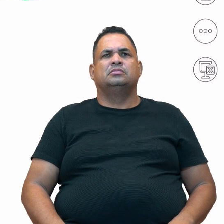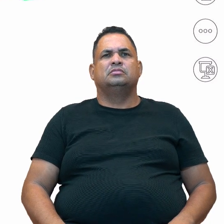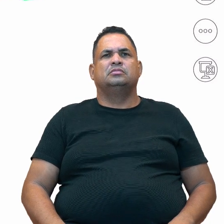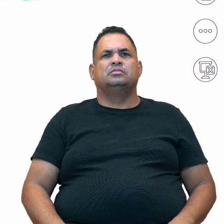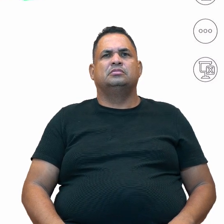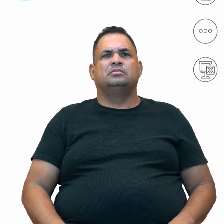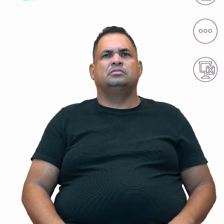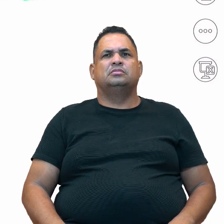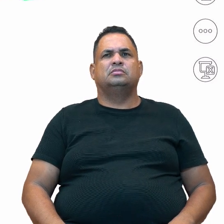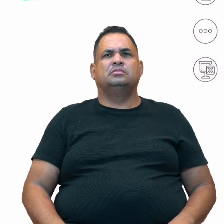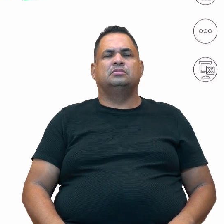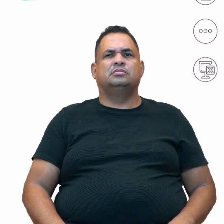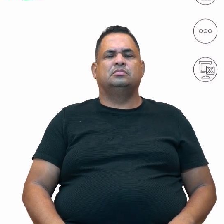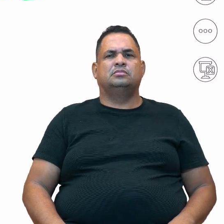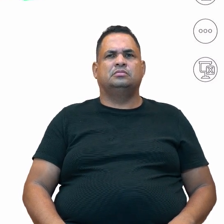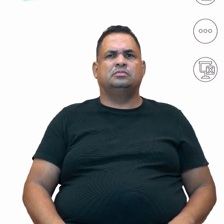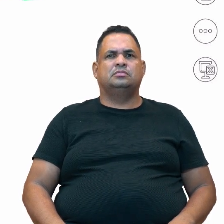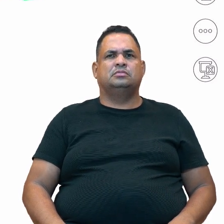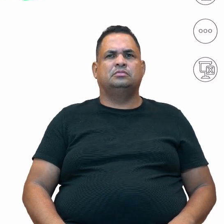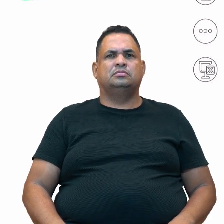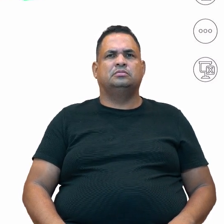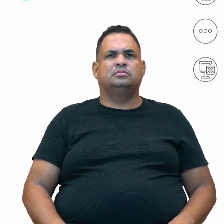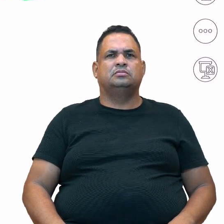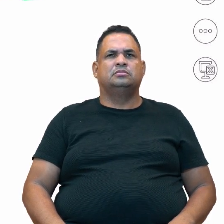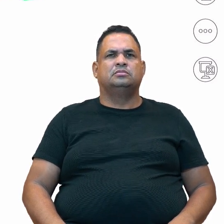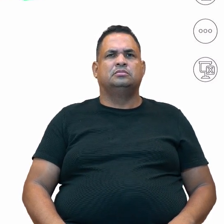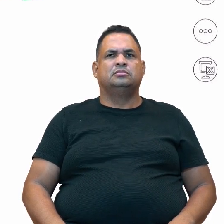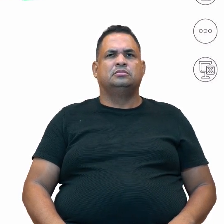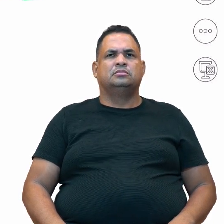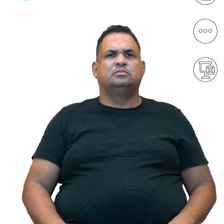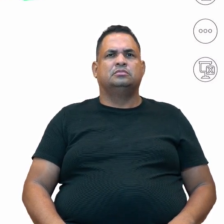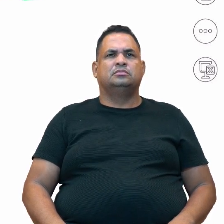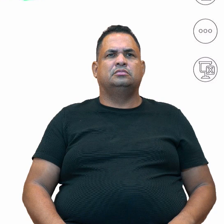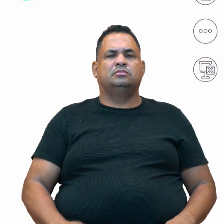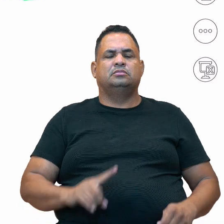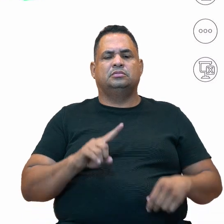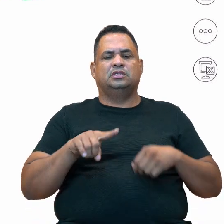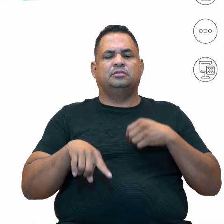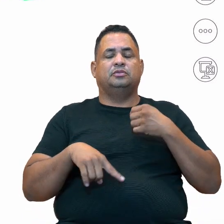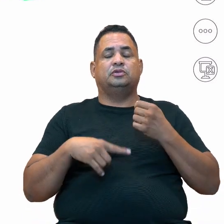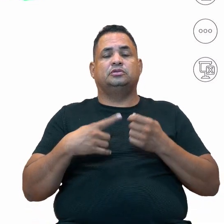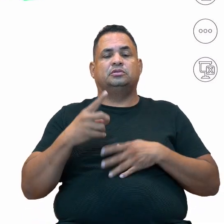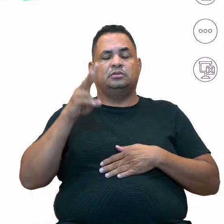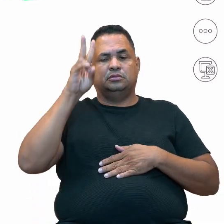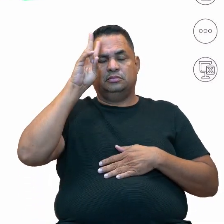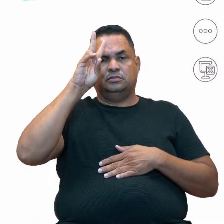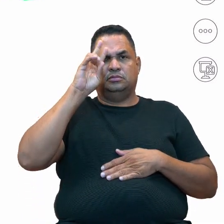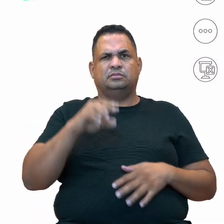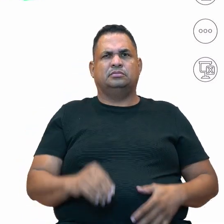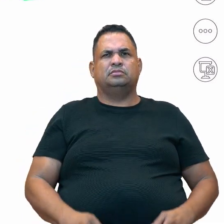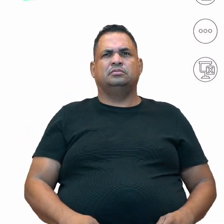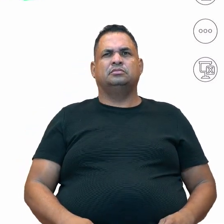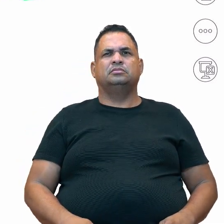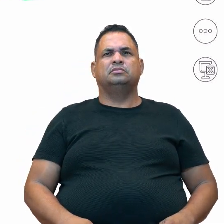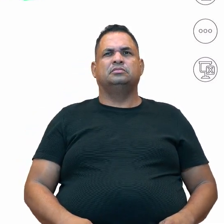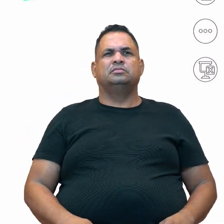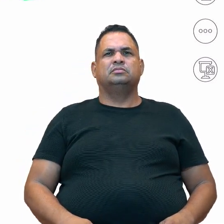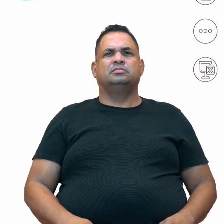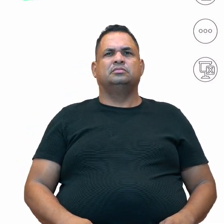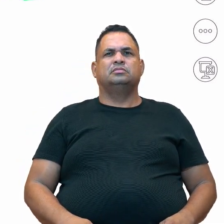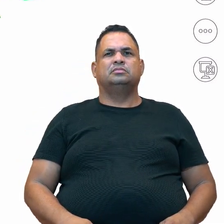Eita, fugiu na mente agora, Jesus. Já a professora lembra, tá bom? Já. Ok, feminino